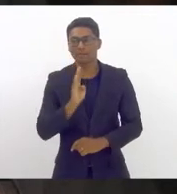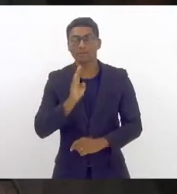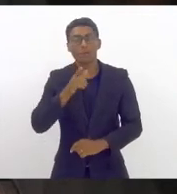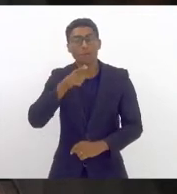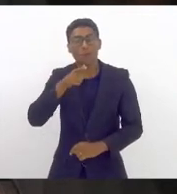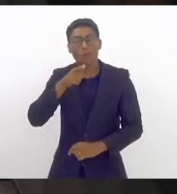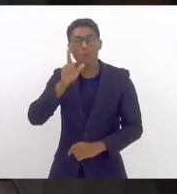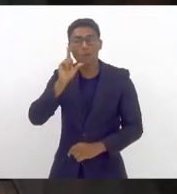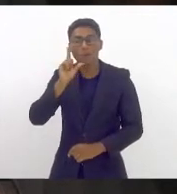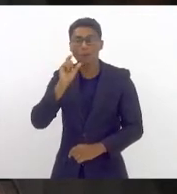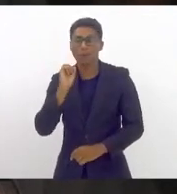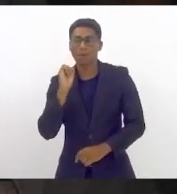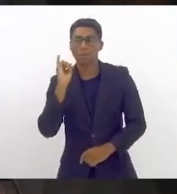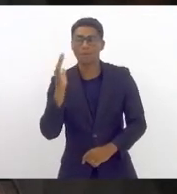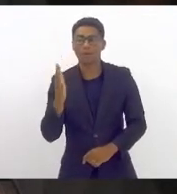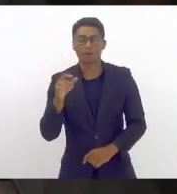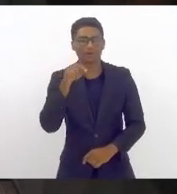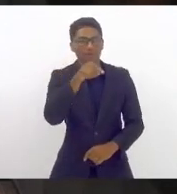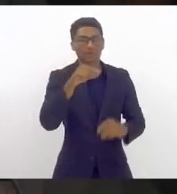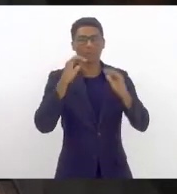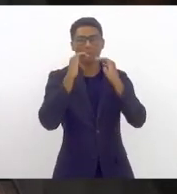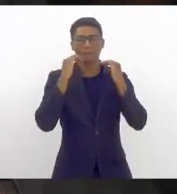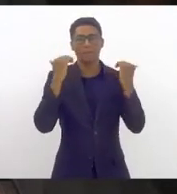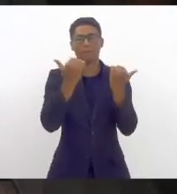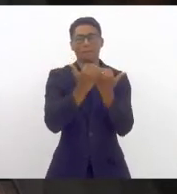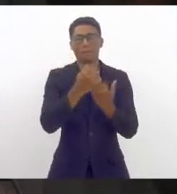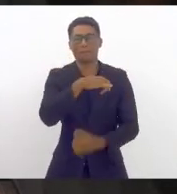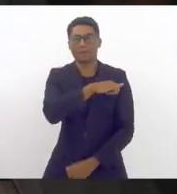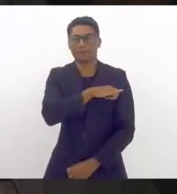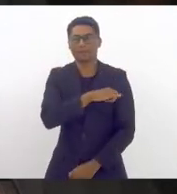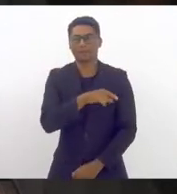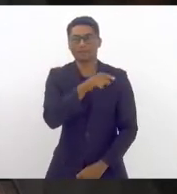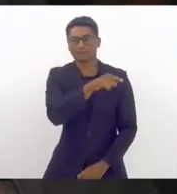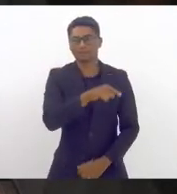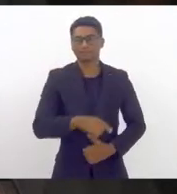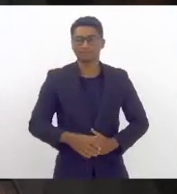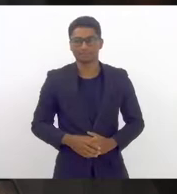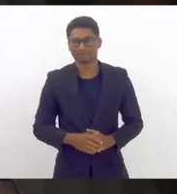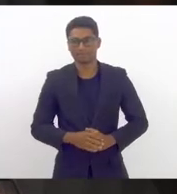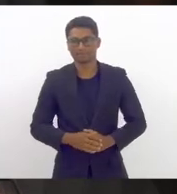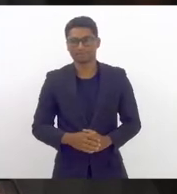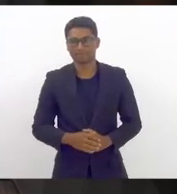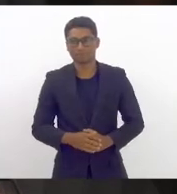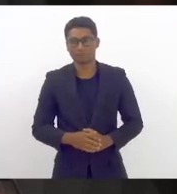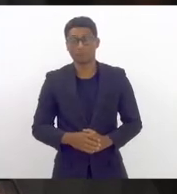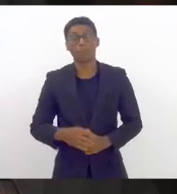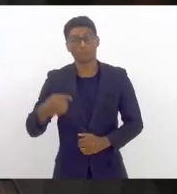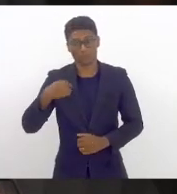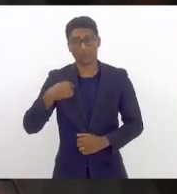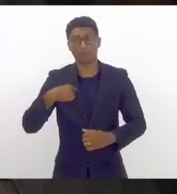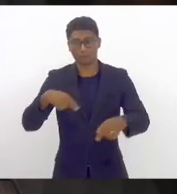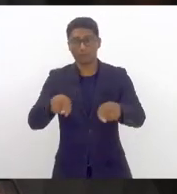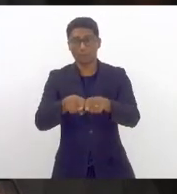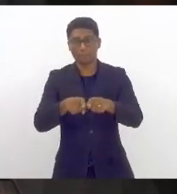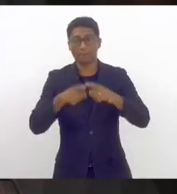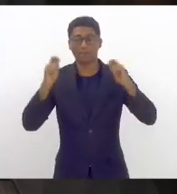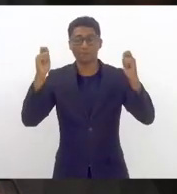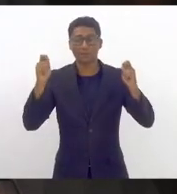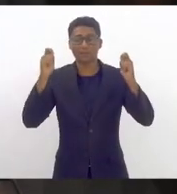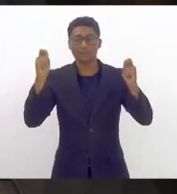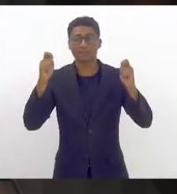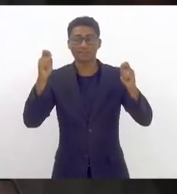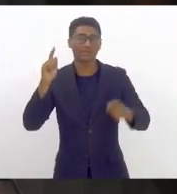aqui no Estádio do Maracanã e com um membro da Nação rubro-negra